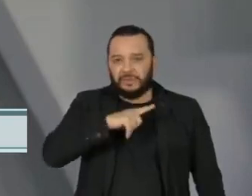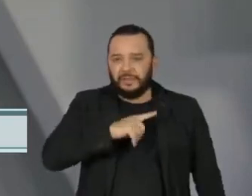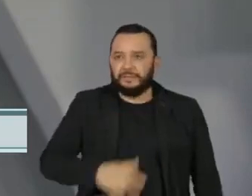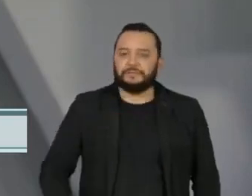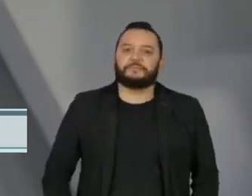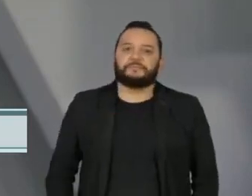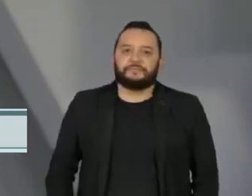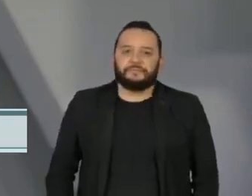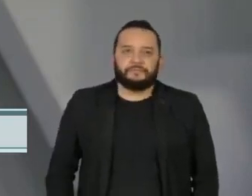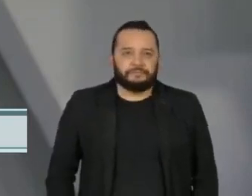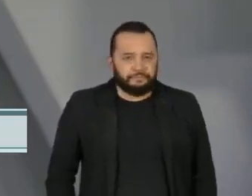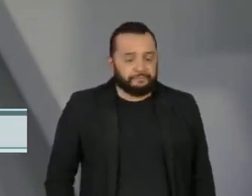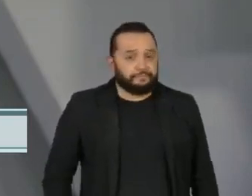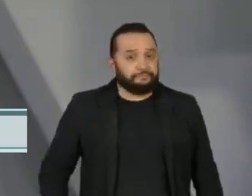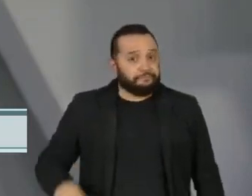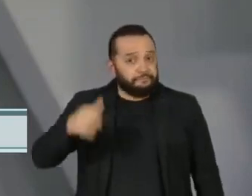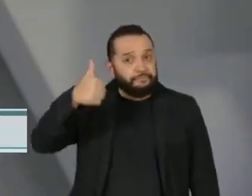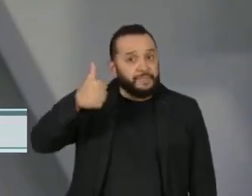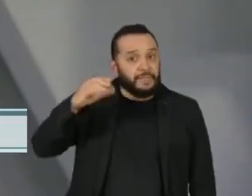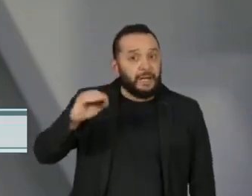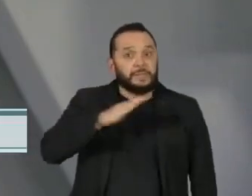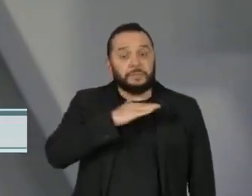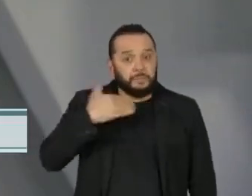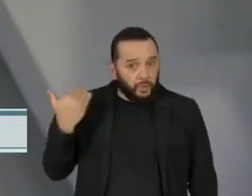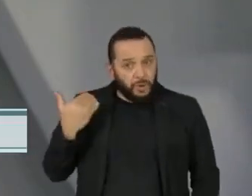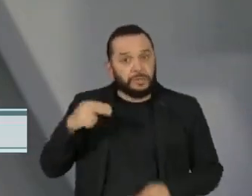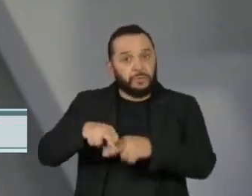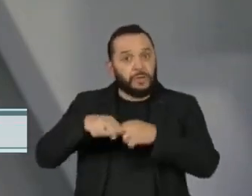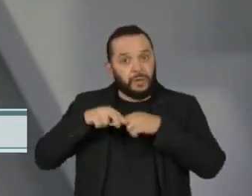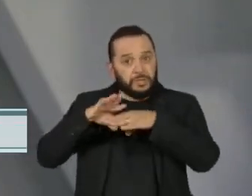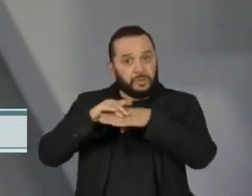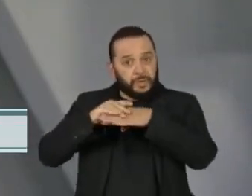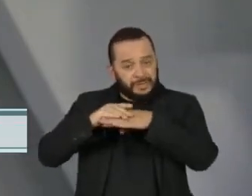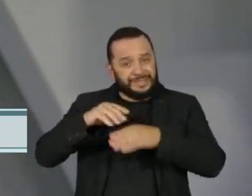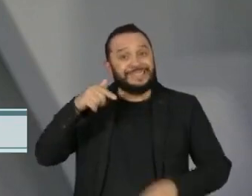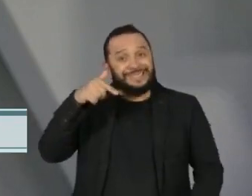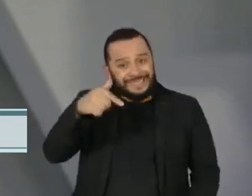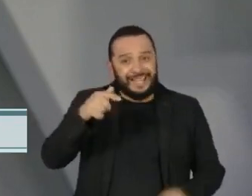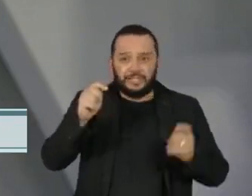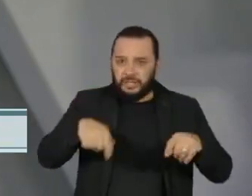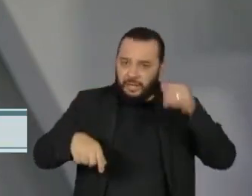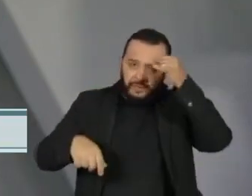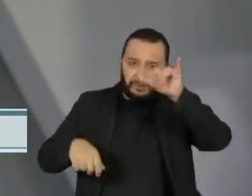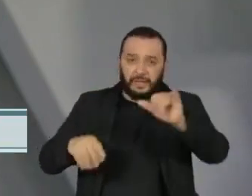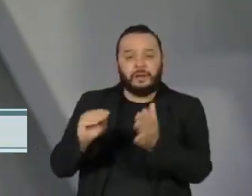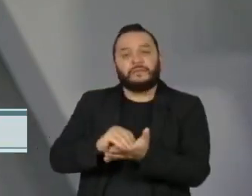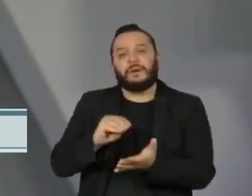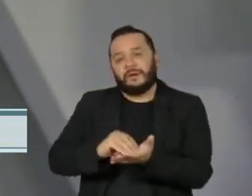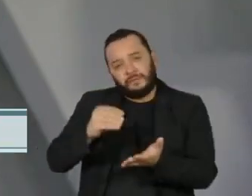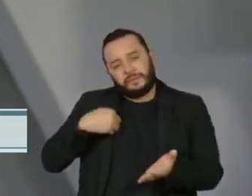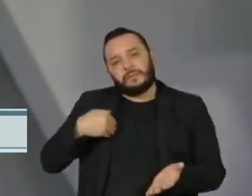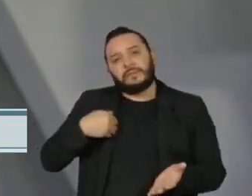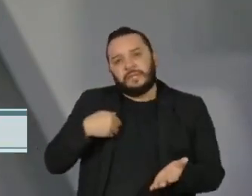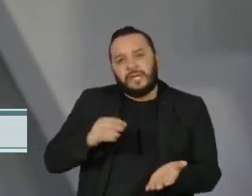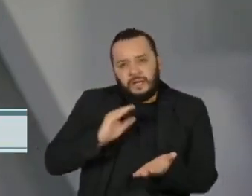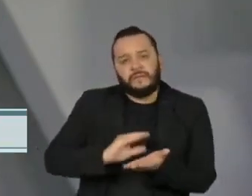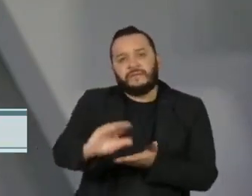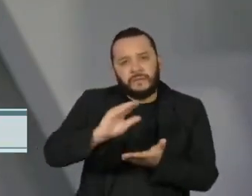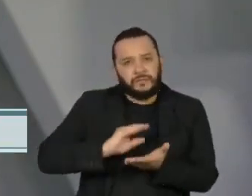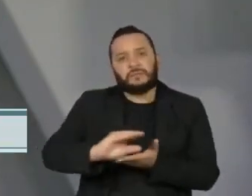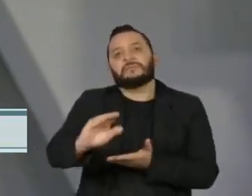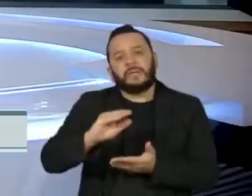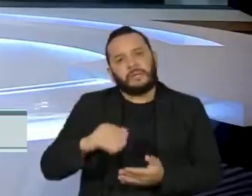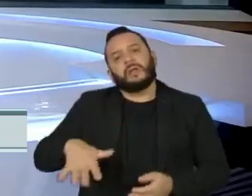7 em 10 mortes por doenças no Brasil poderiam ser evitadas. A falta de investimento em prevenção nas políticas públicas é um